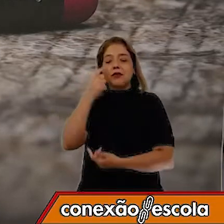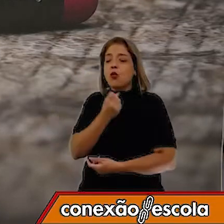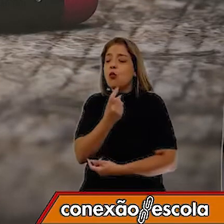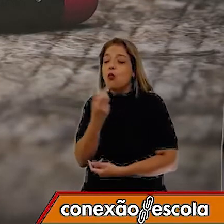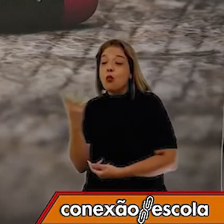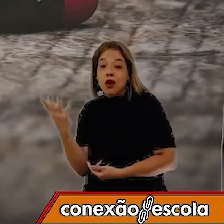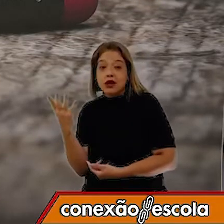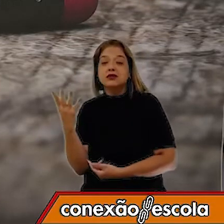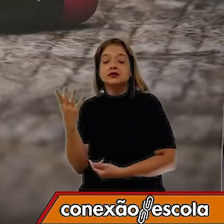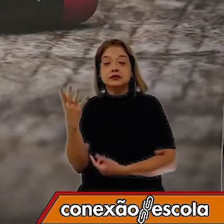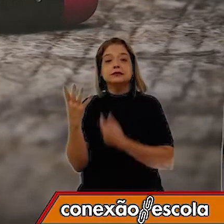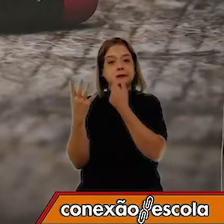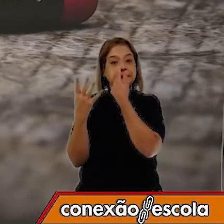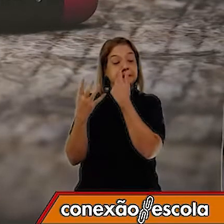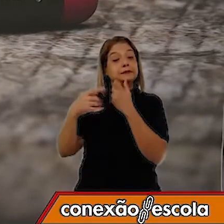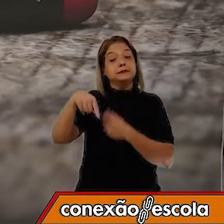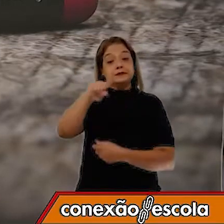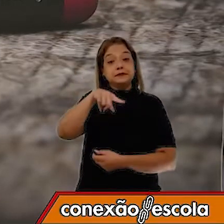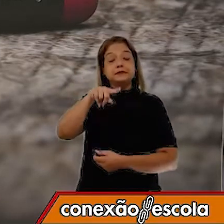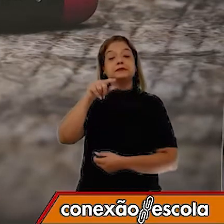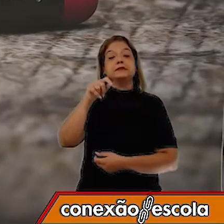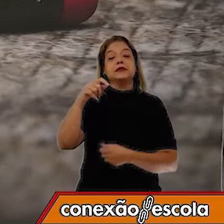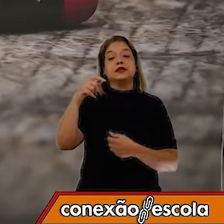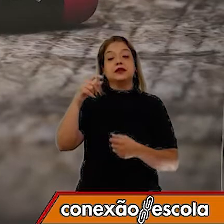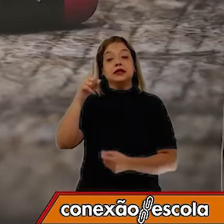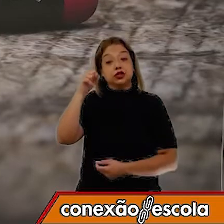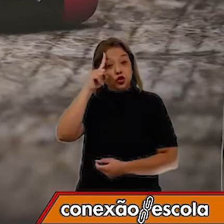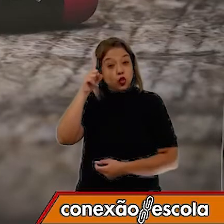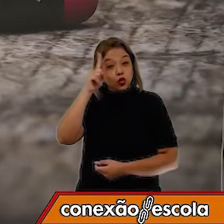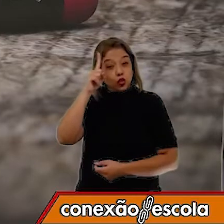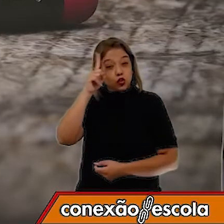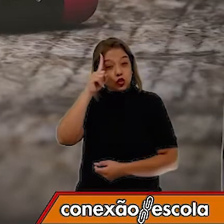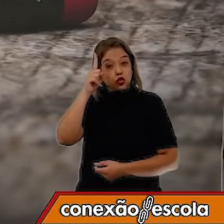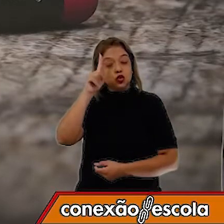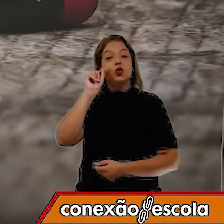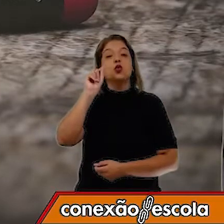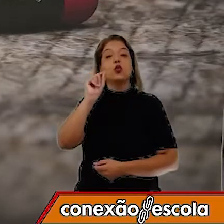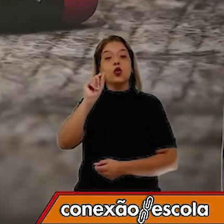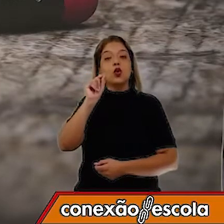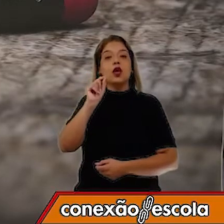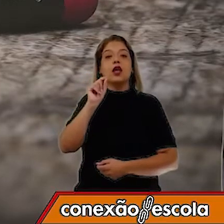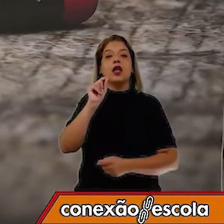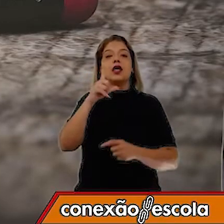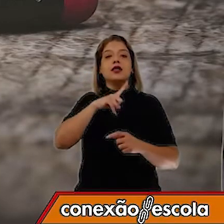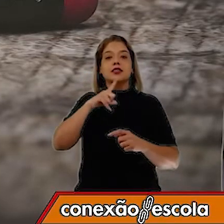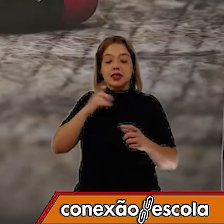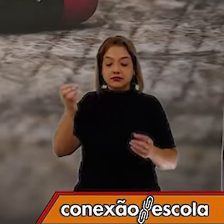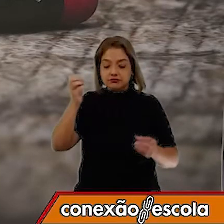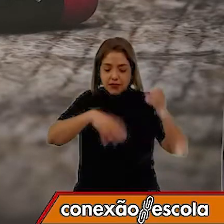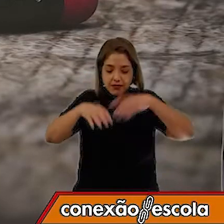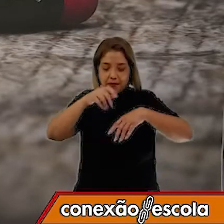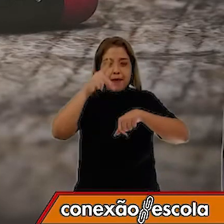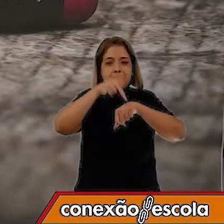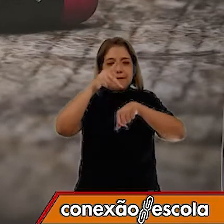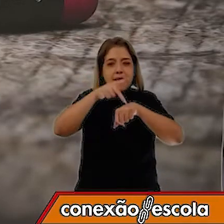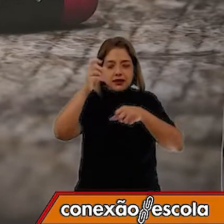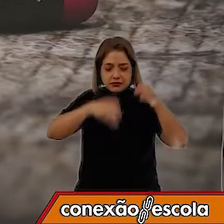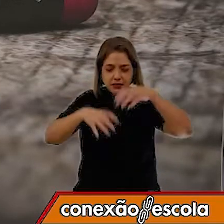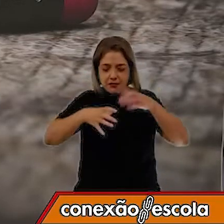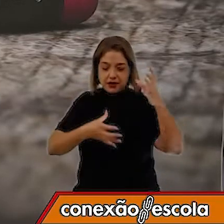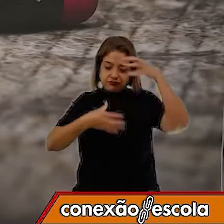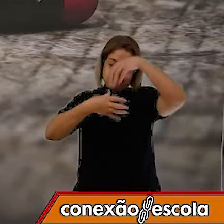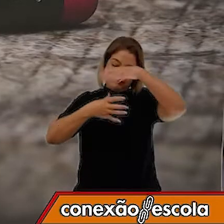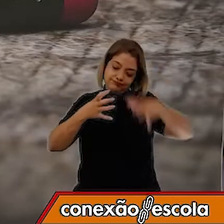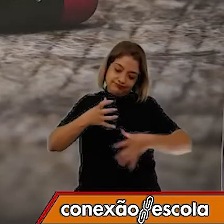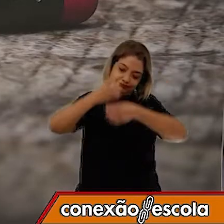animais, eles levavam todos os dias um saco com pedrinhas. Cada